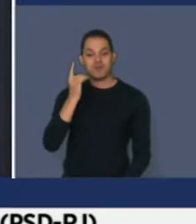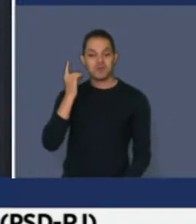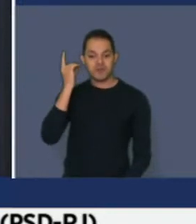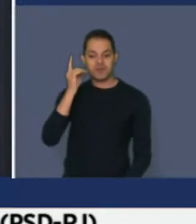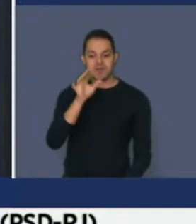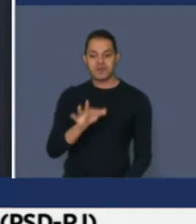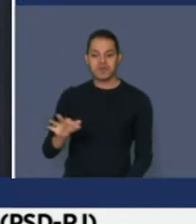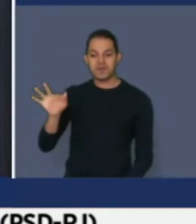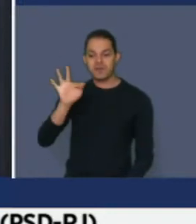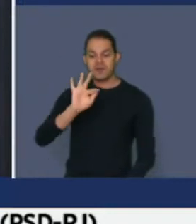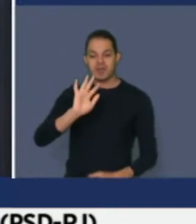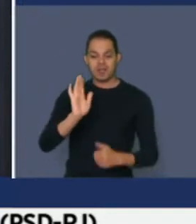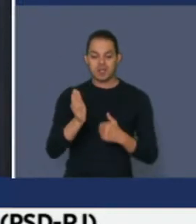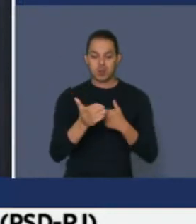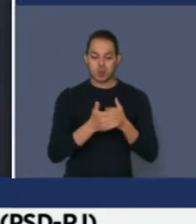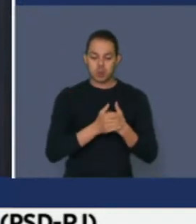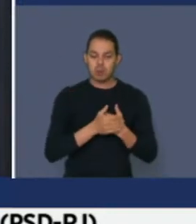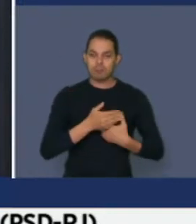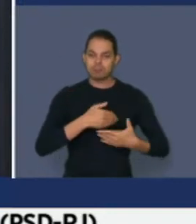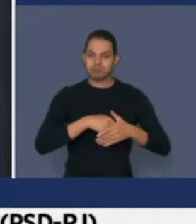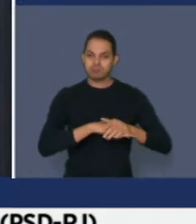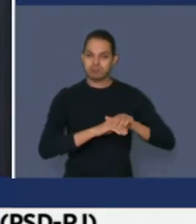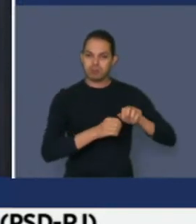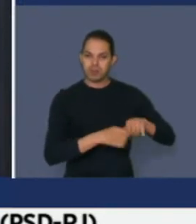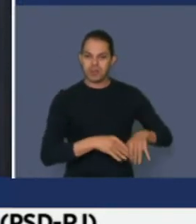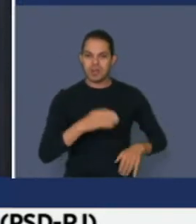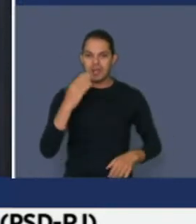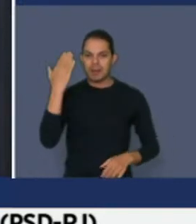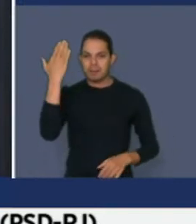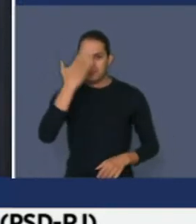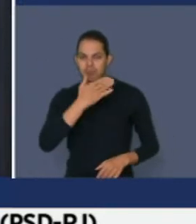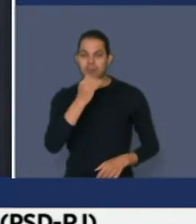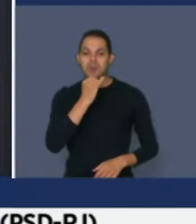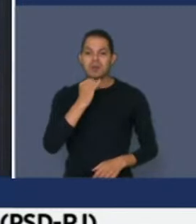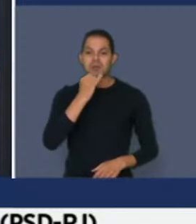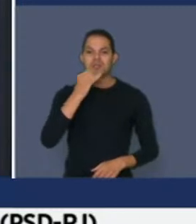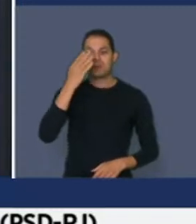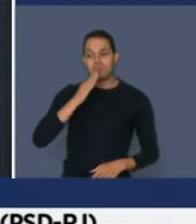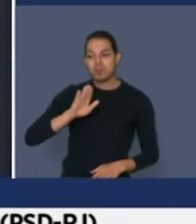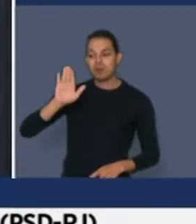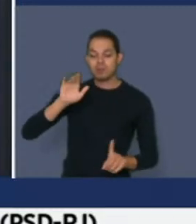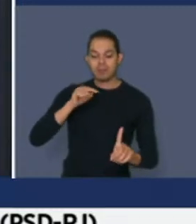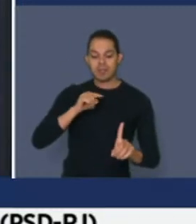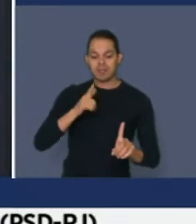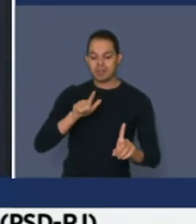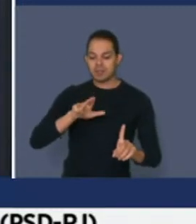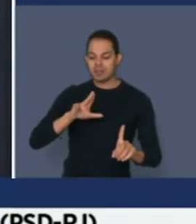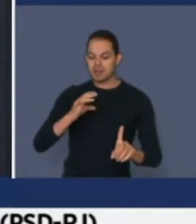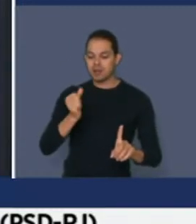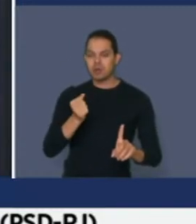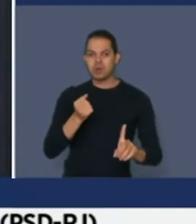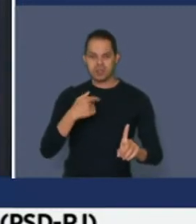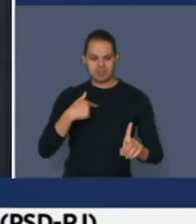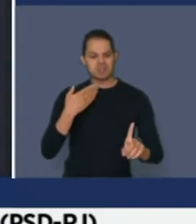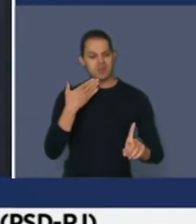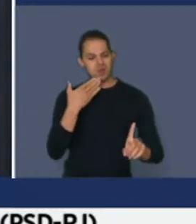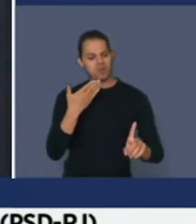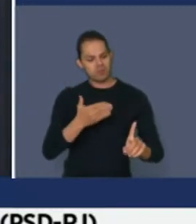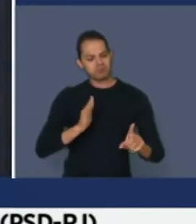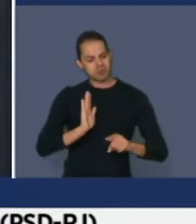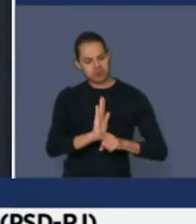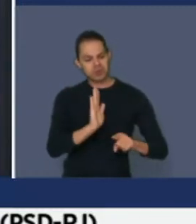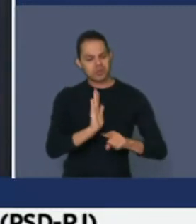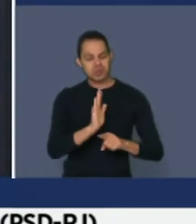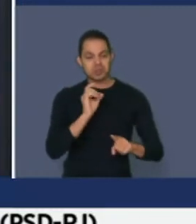para ocultar provas, como, por exemplo, a promessa feita a Lucas de que iria ajudá-lo, uma vez que,